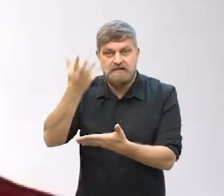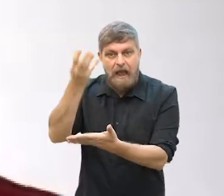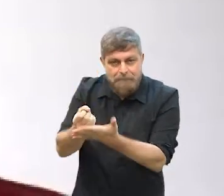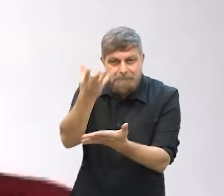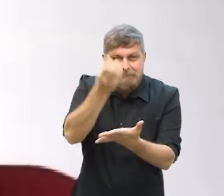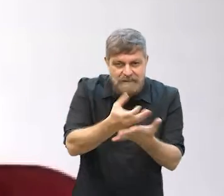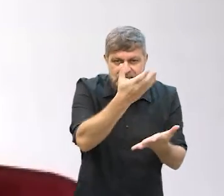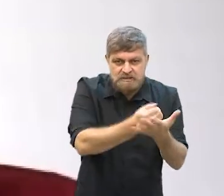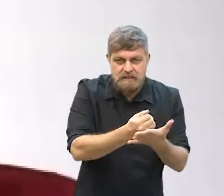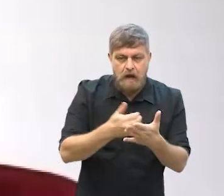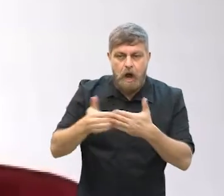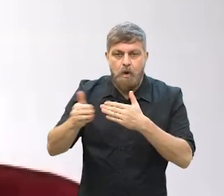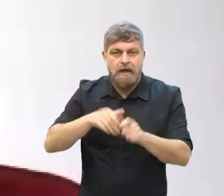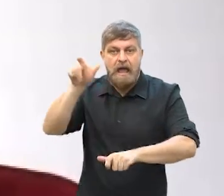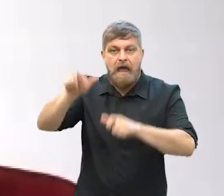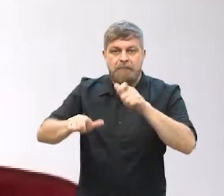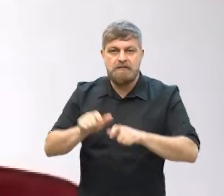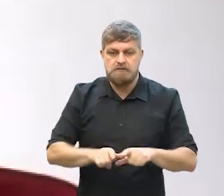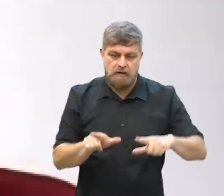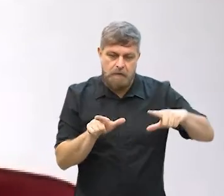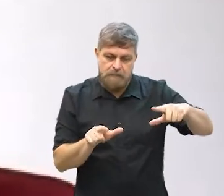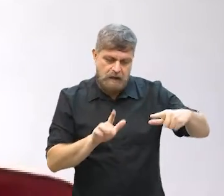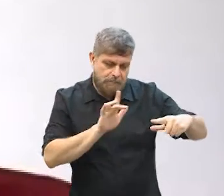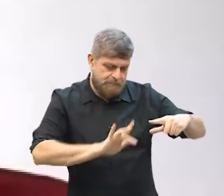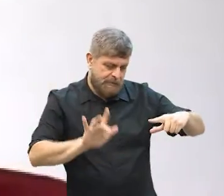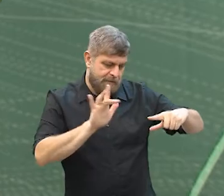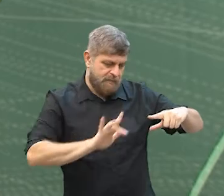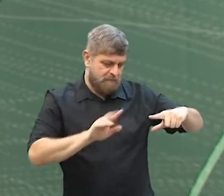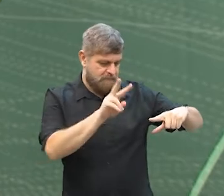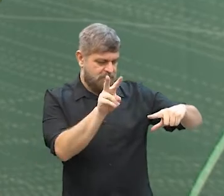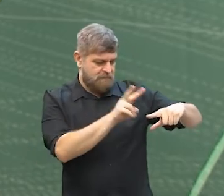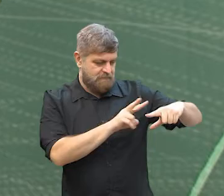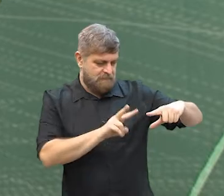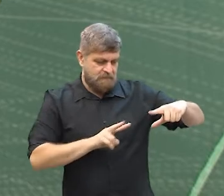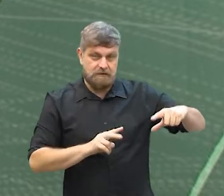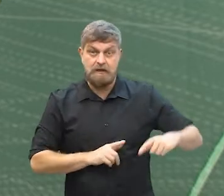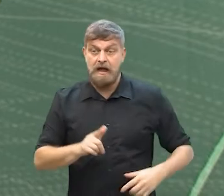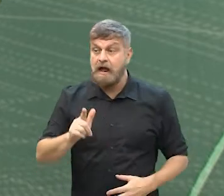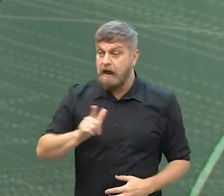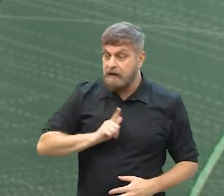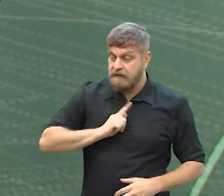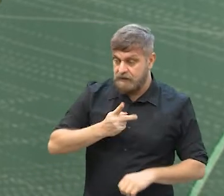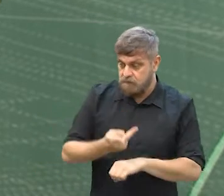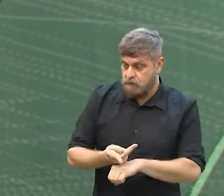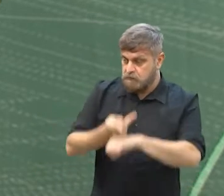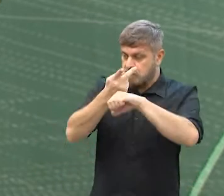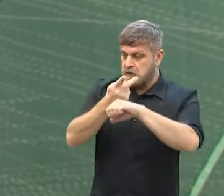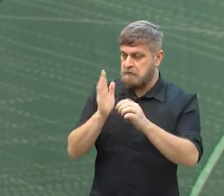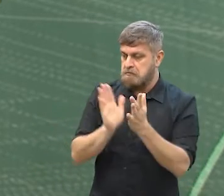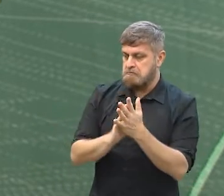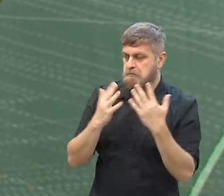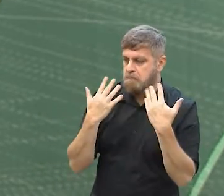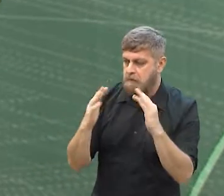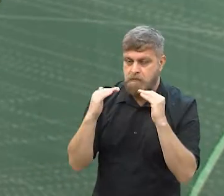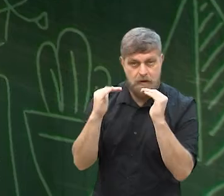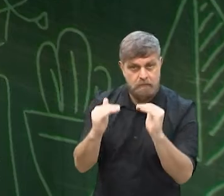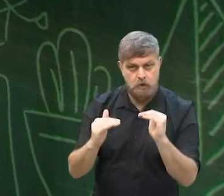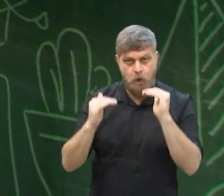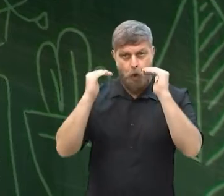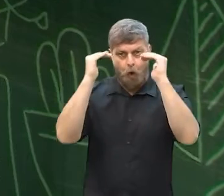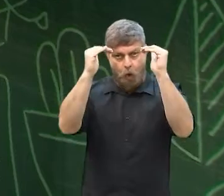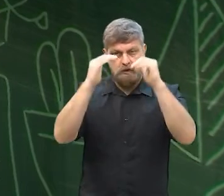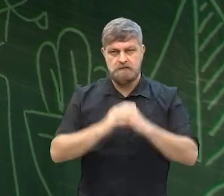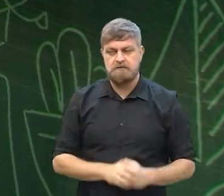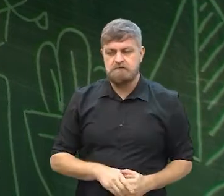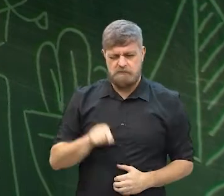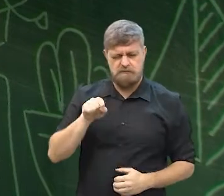ou até mesmo para um leitor de e-books. Ô João Paulo, e essa atividade recebeu um prêmio de menção honrosa, né?